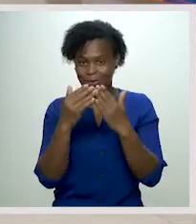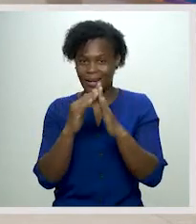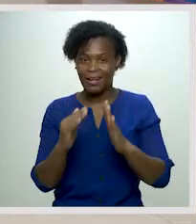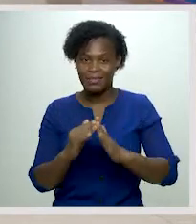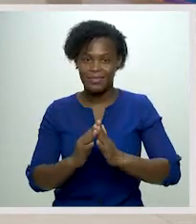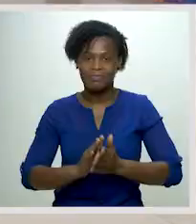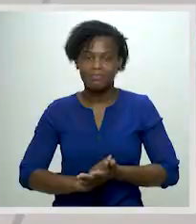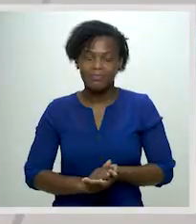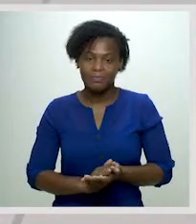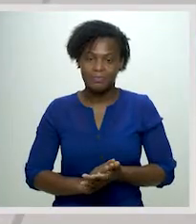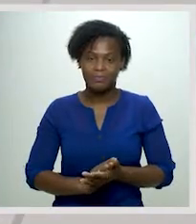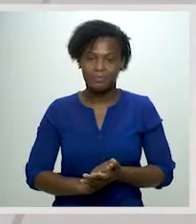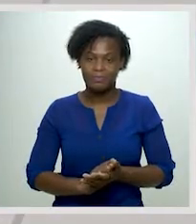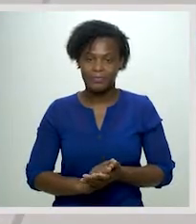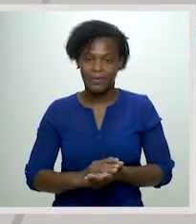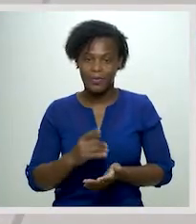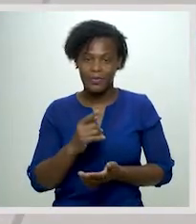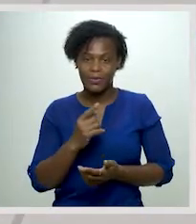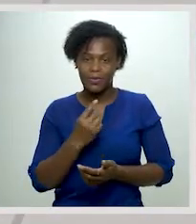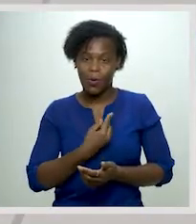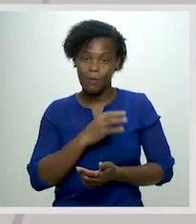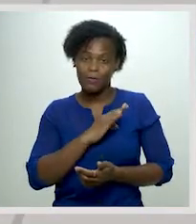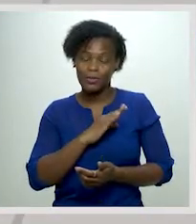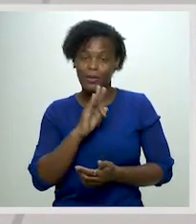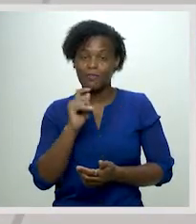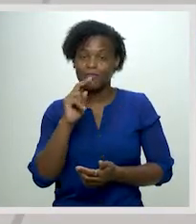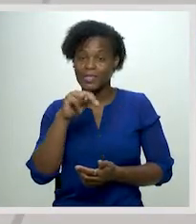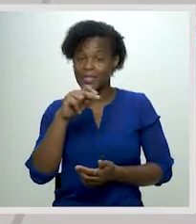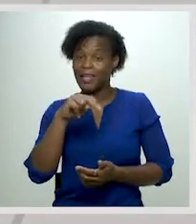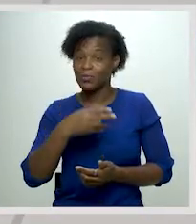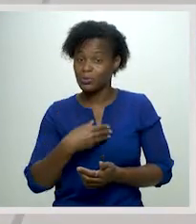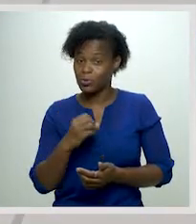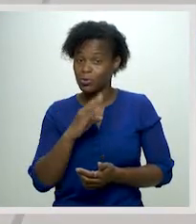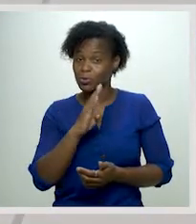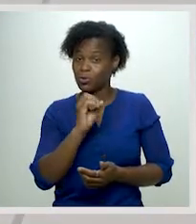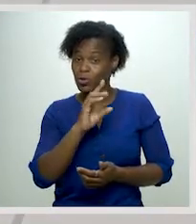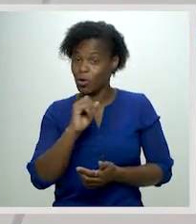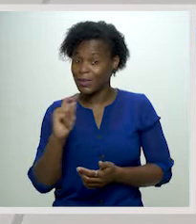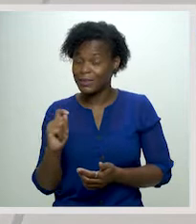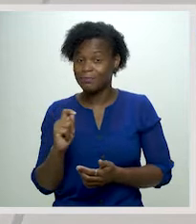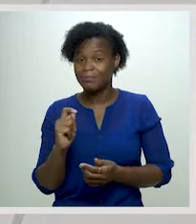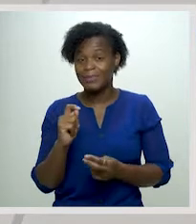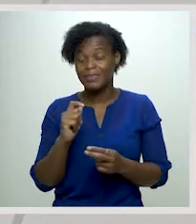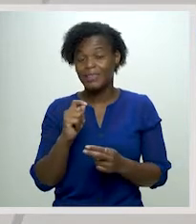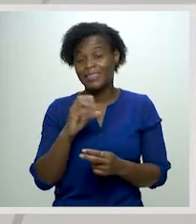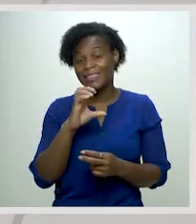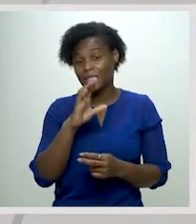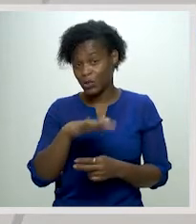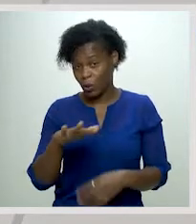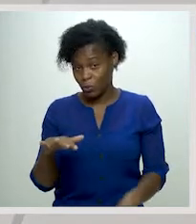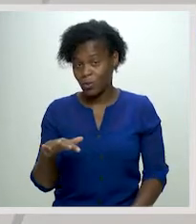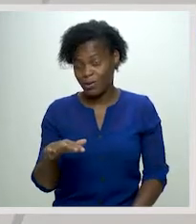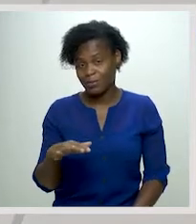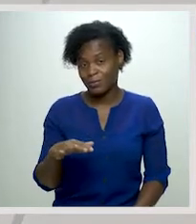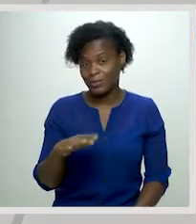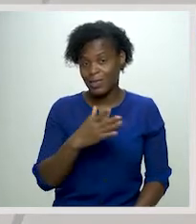em Casa. Sou o professor Fernando Jorge Barros Origema, da disciplina de Ciências da